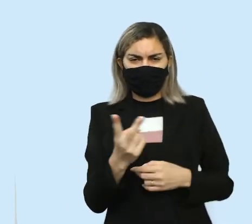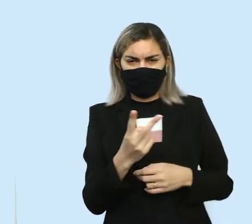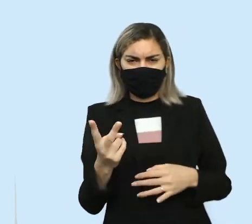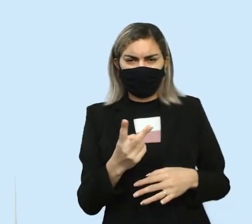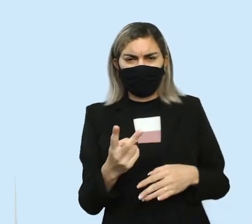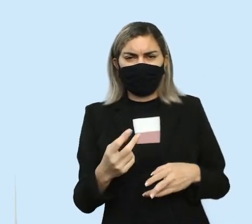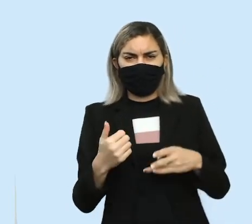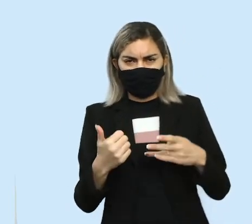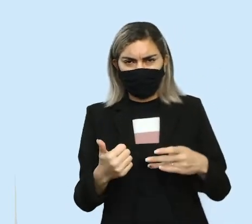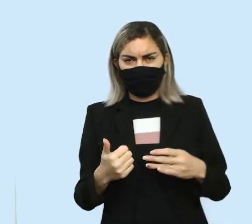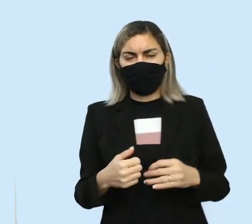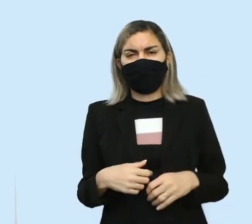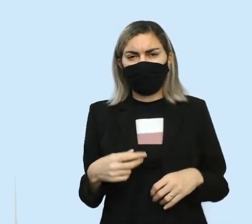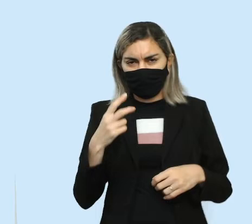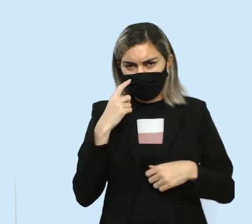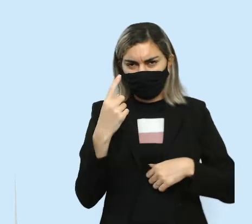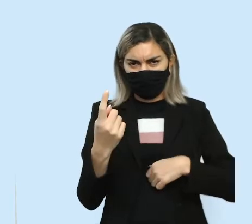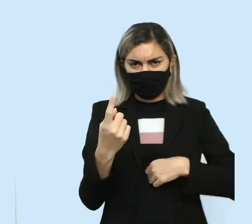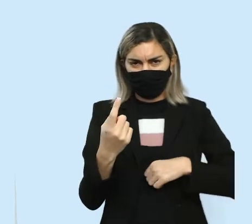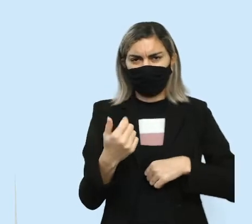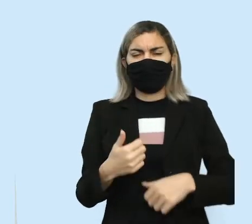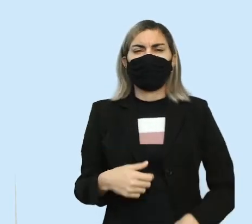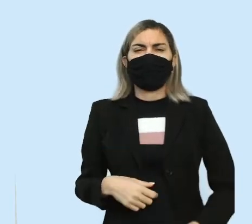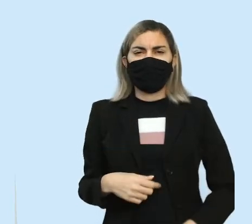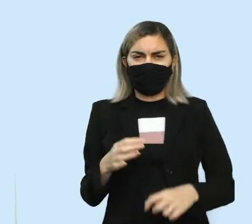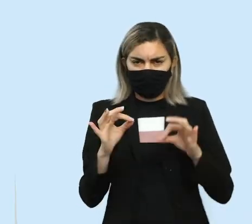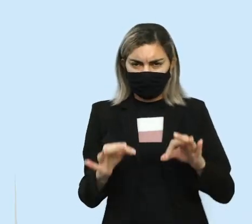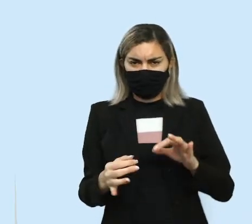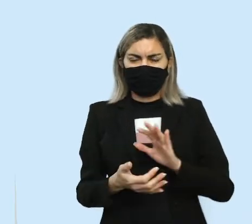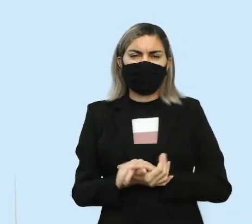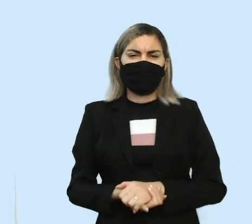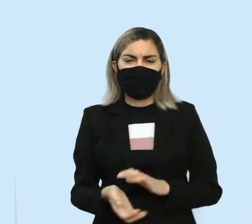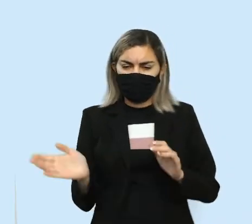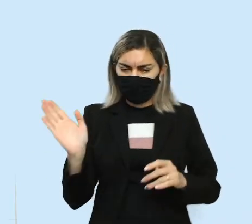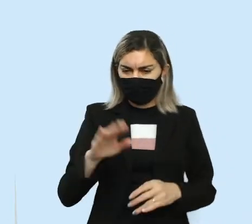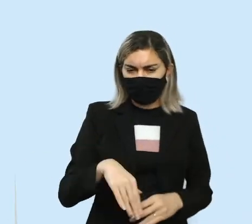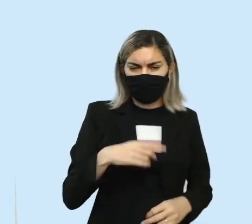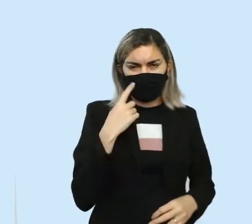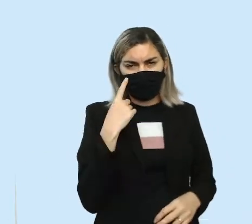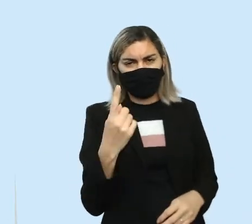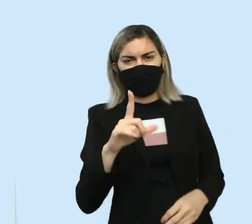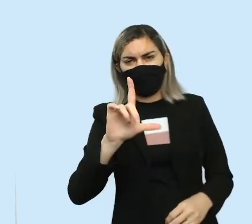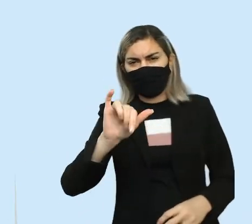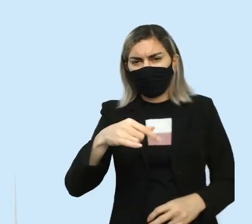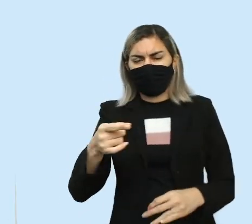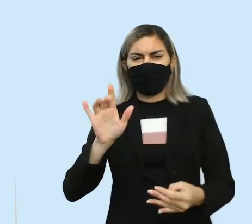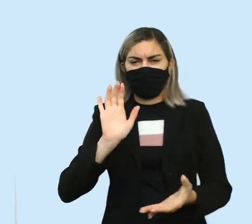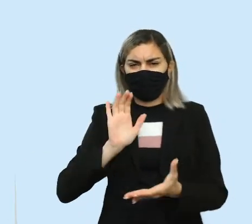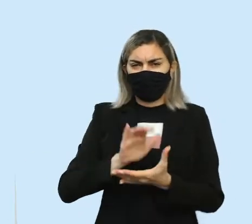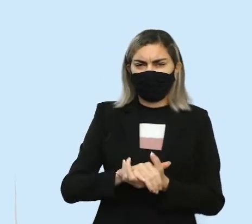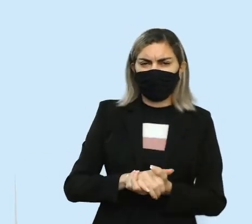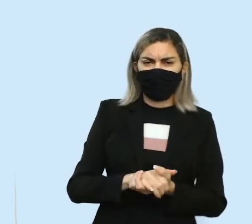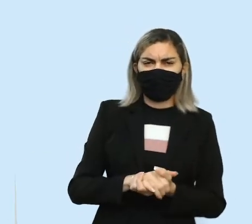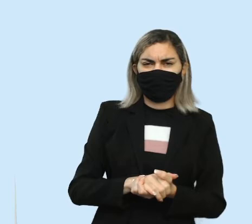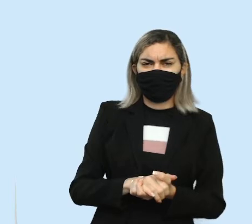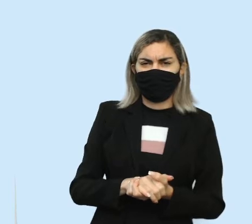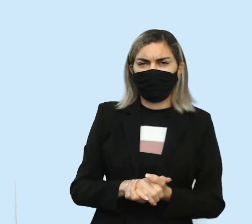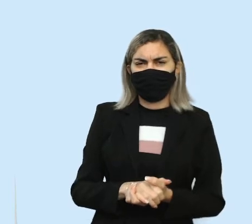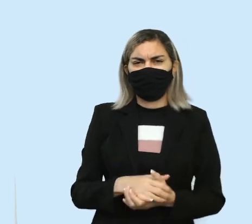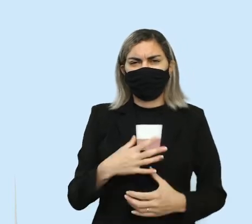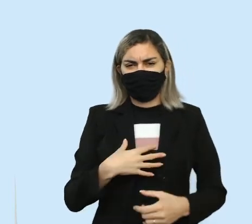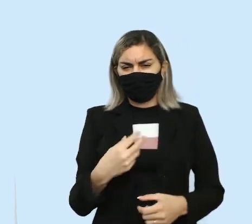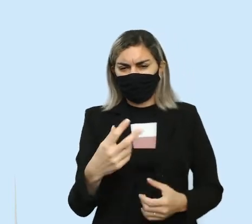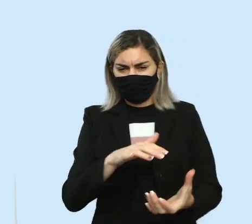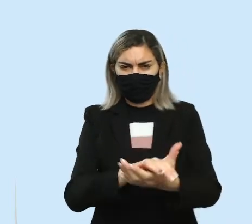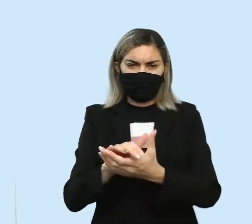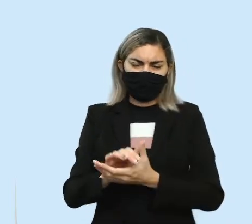está agora. Acompanhou direitinho? Tudo certo? Vamos embora, tá ali, ó. Labão, casado ali com as suas filhas,